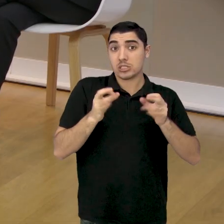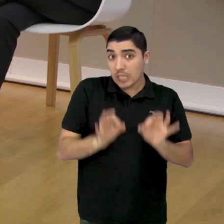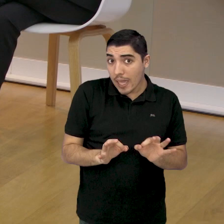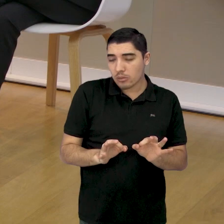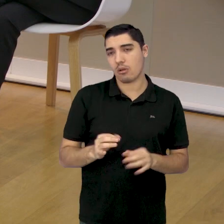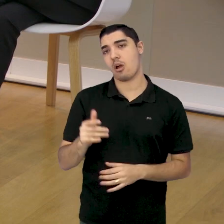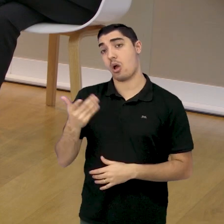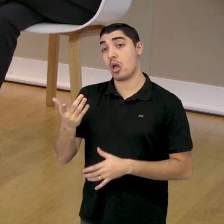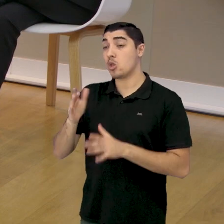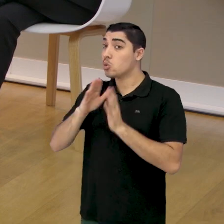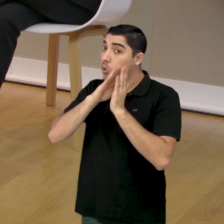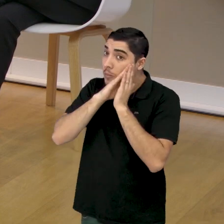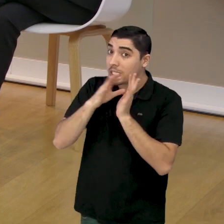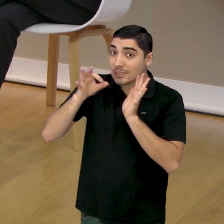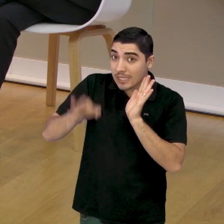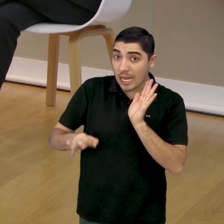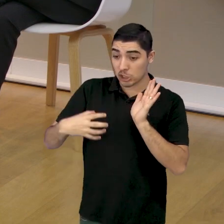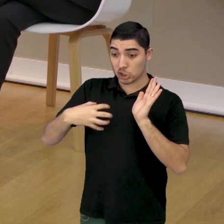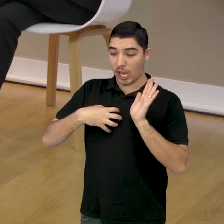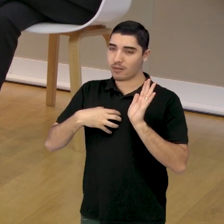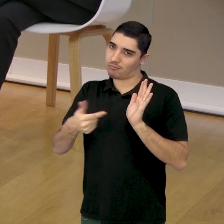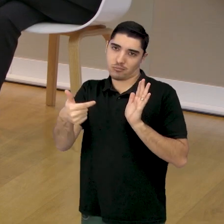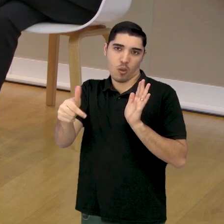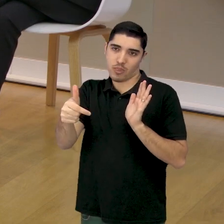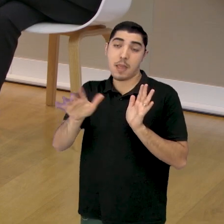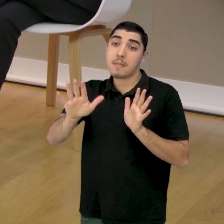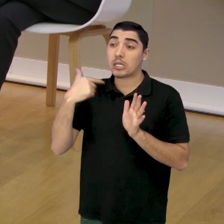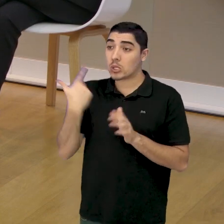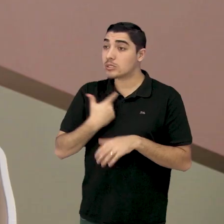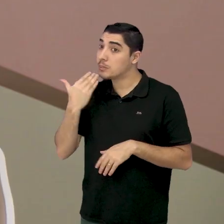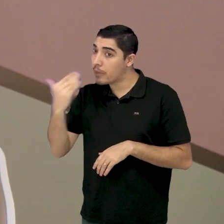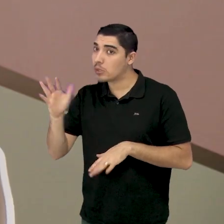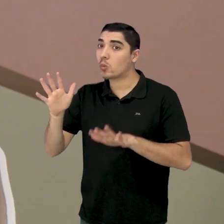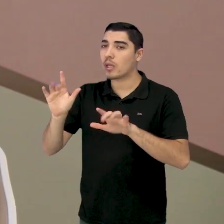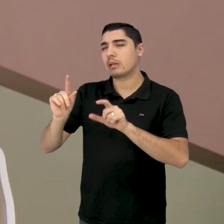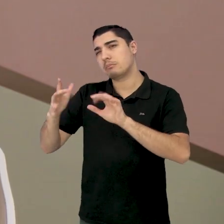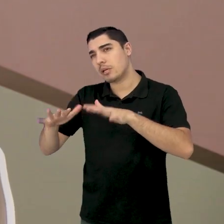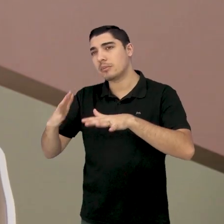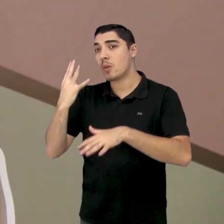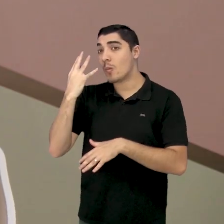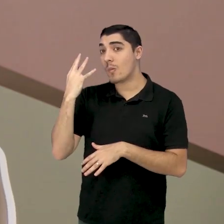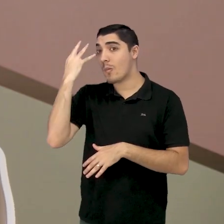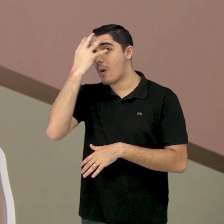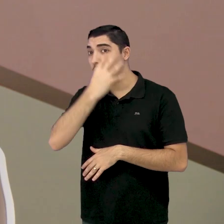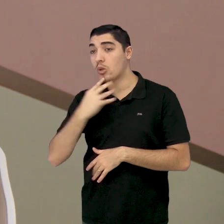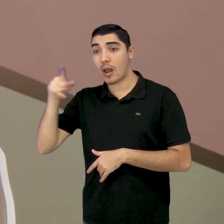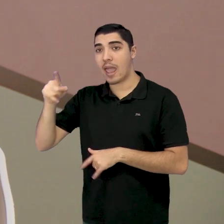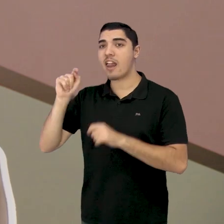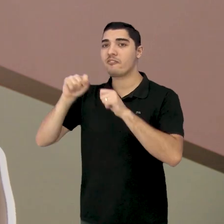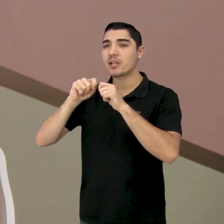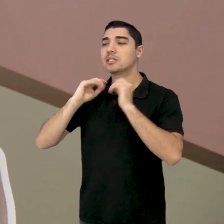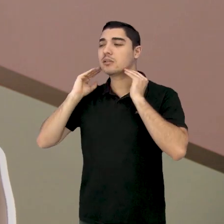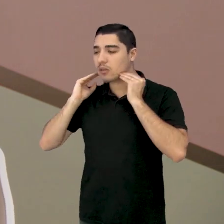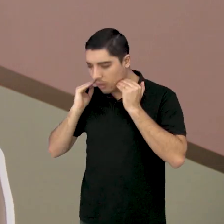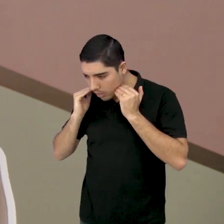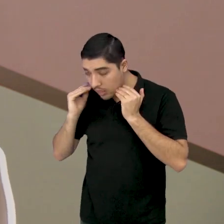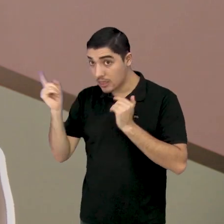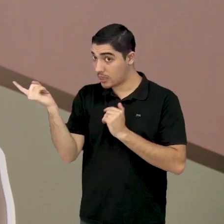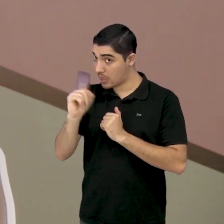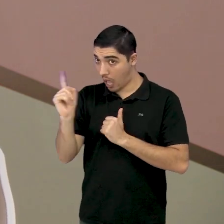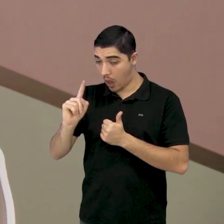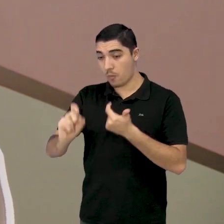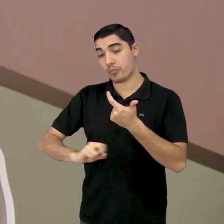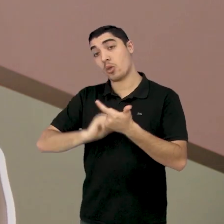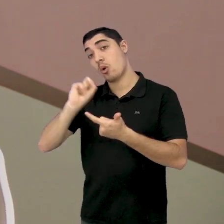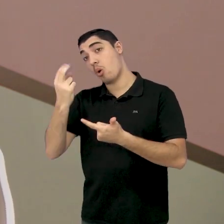uma posição correta para dormir, né? O que a gente pede, né, que o paciente por no mínimo 4 horas não abaixe a cabeça ou não deite